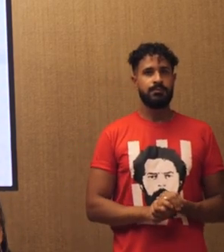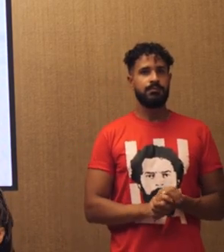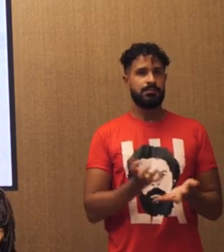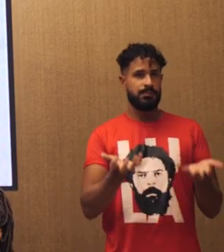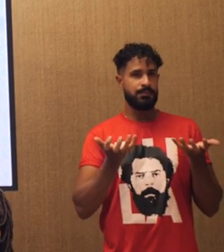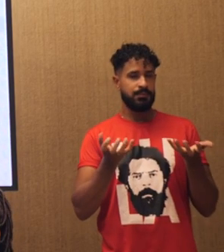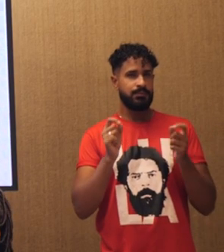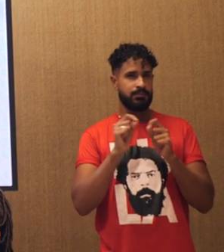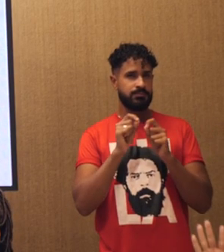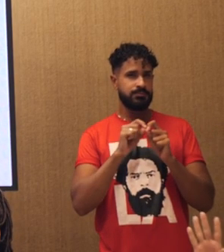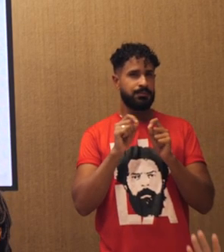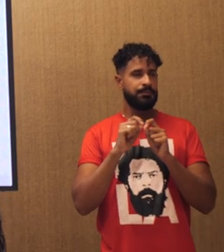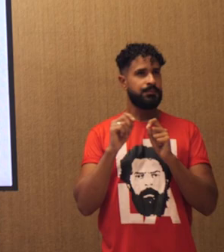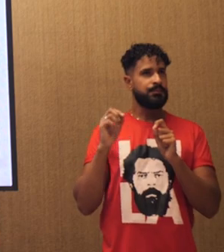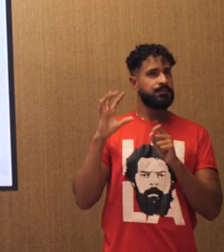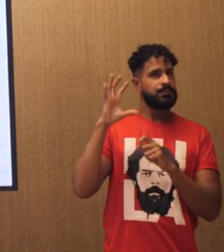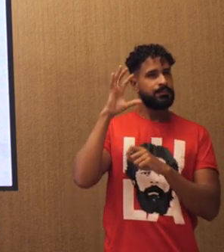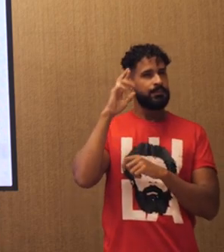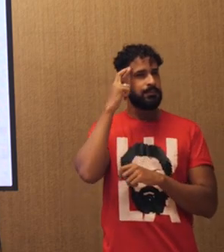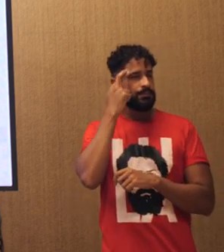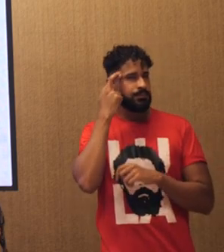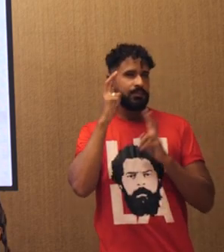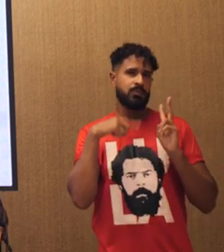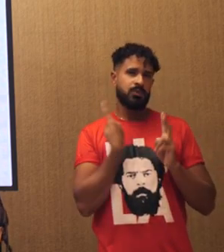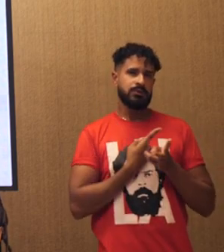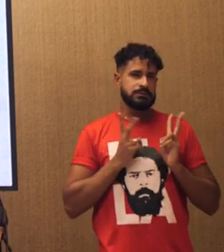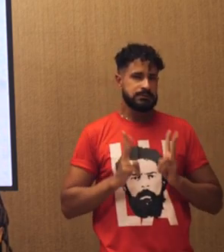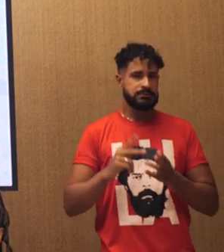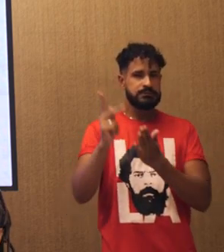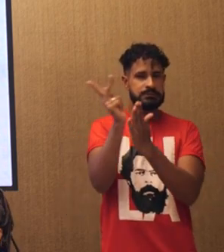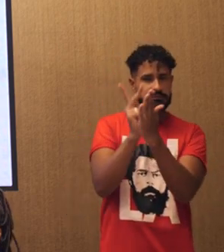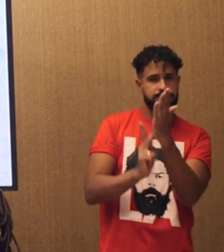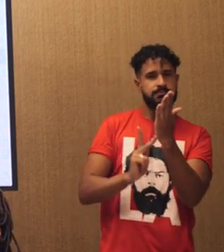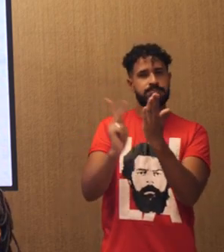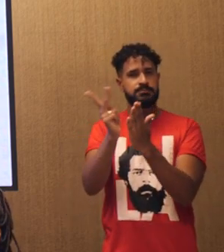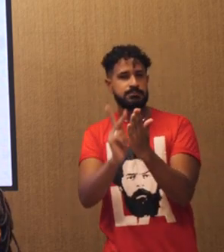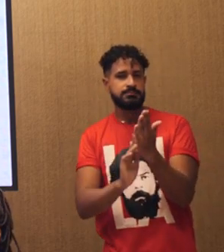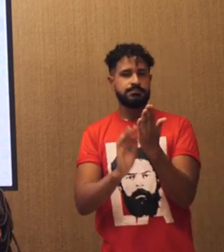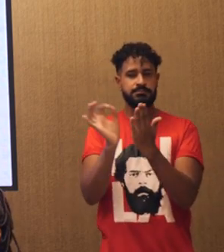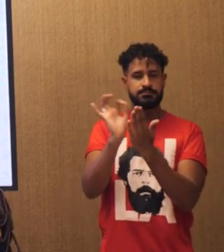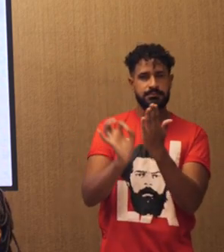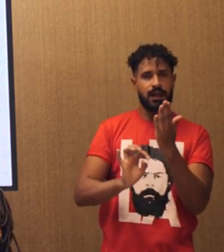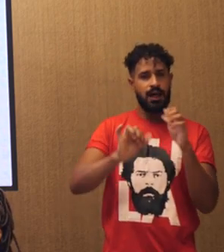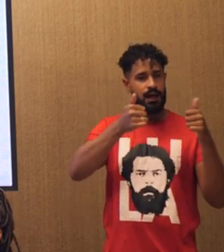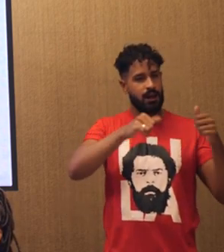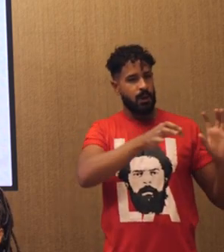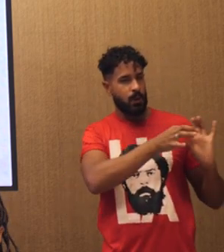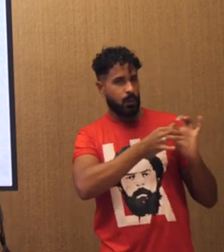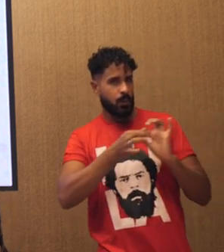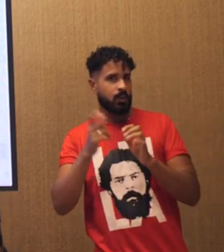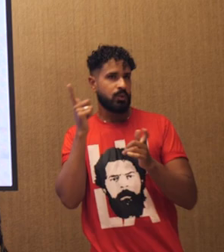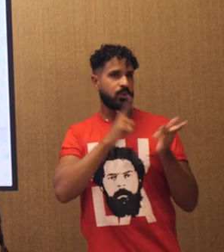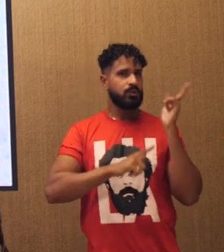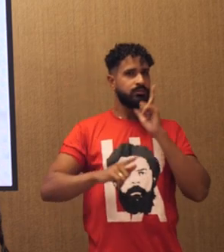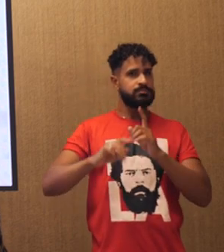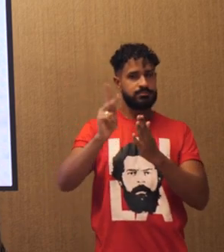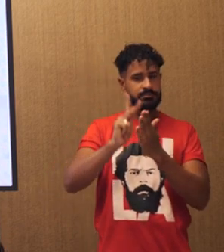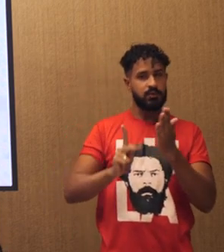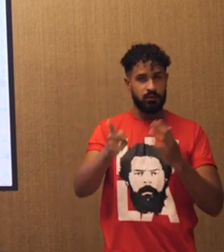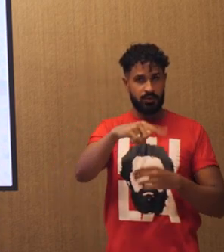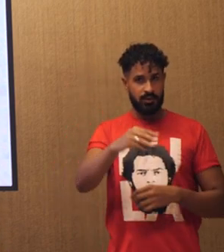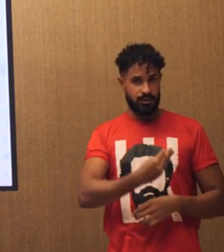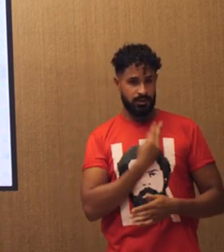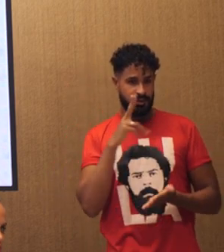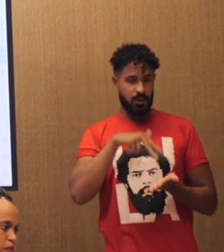Quero fazer aqui uma analogia. A gente vem fazendo planejamento. A análise de conjuntura, para a gente se planejar. Para vocês virem